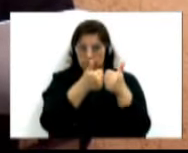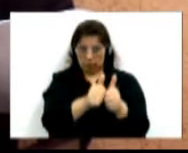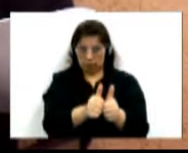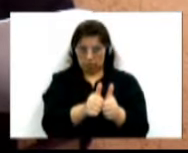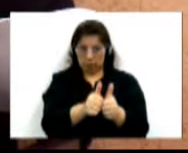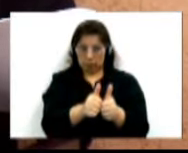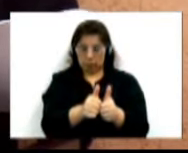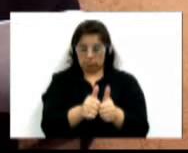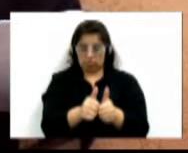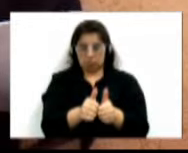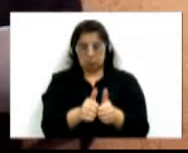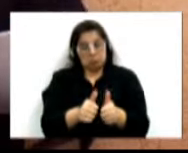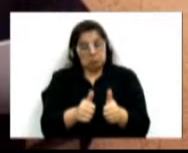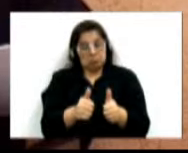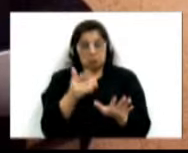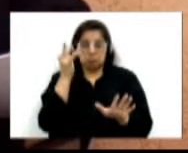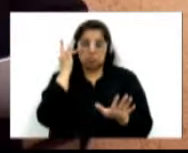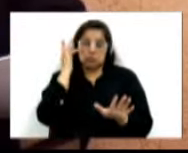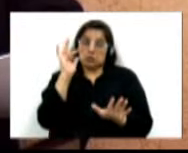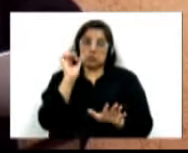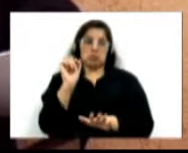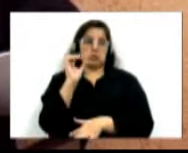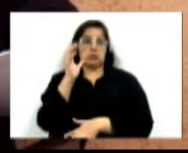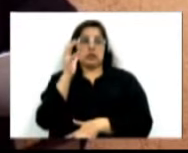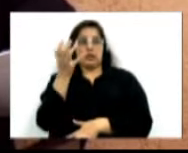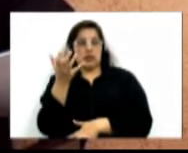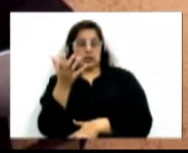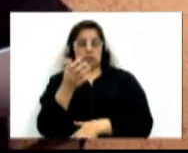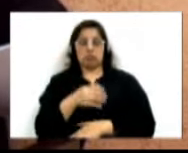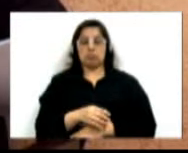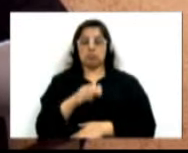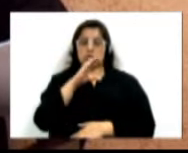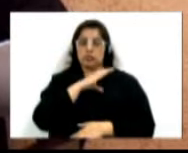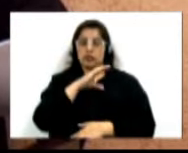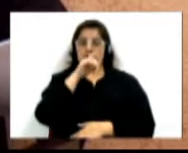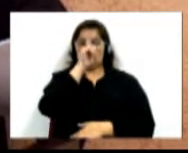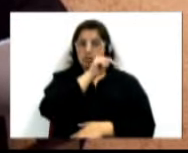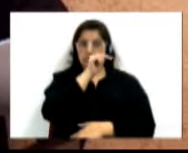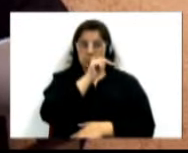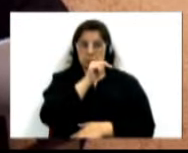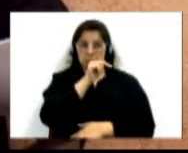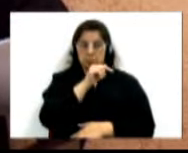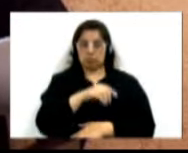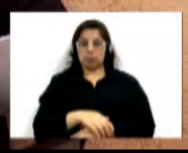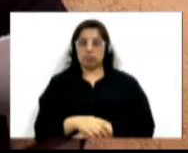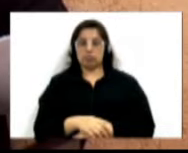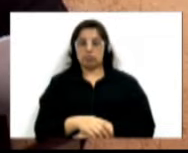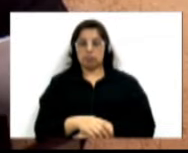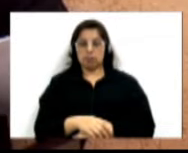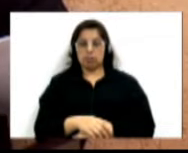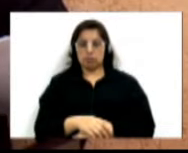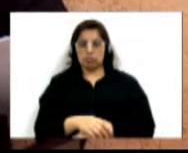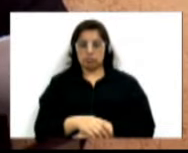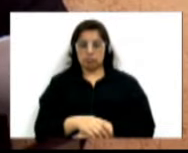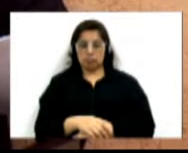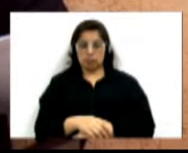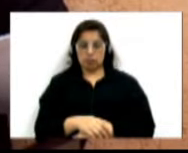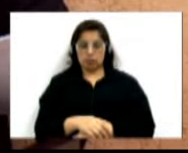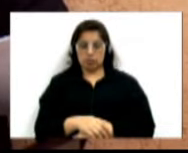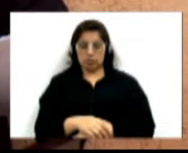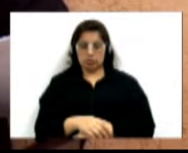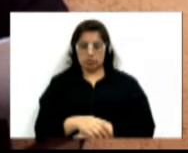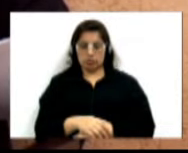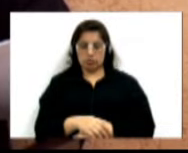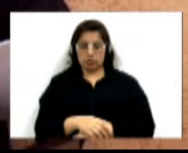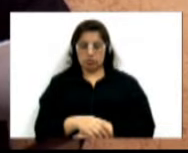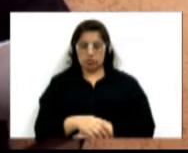A não ser que tenha havido um êxodo enorme na cidade, caiu para 480.000 em 2013,